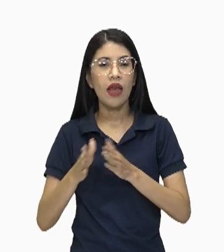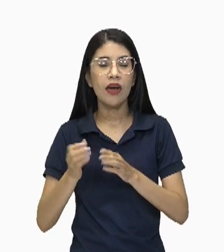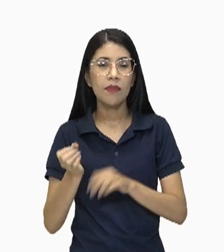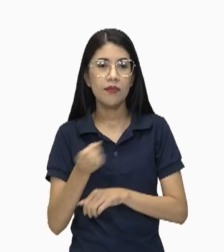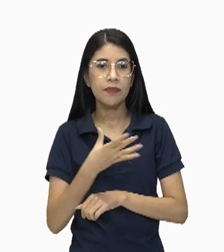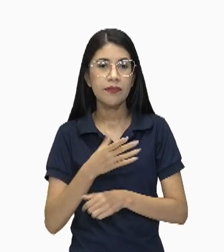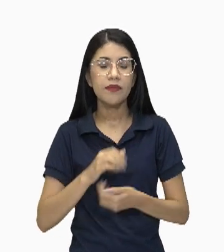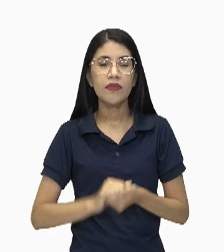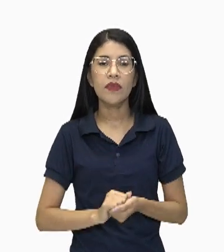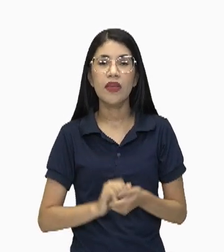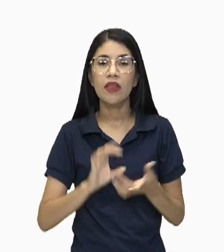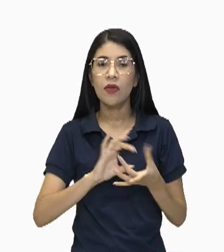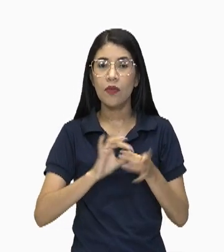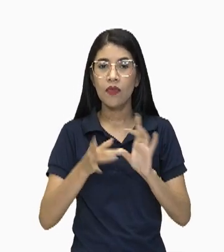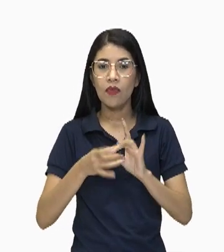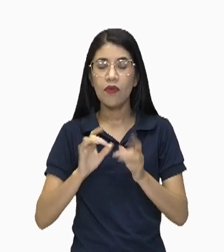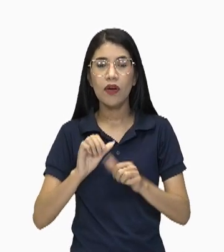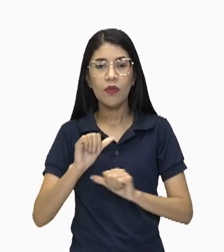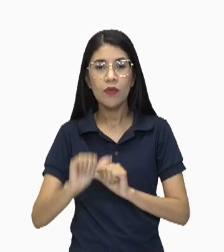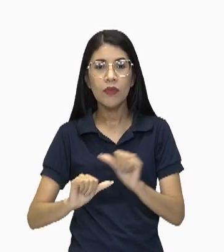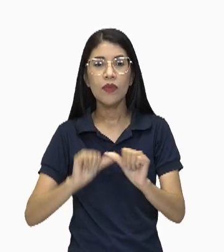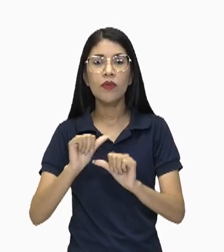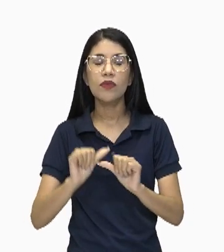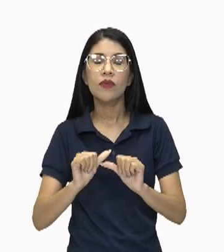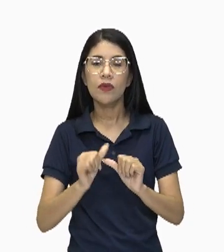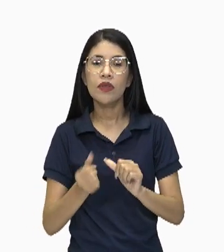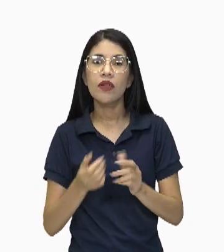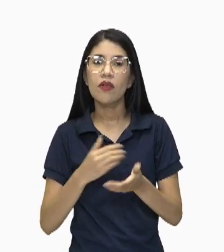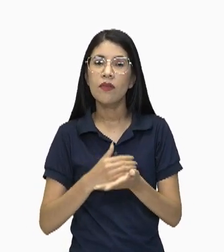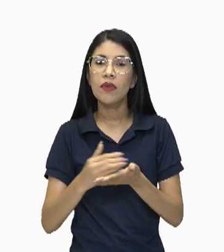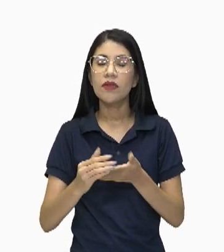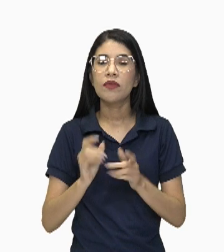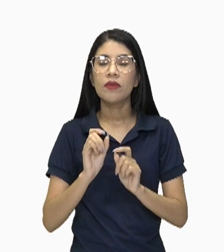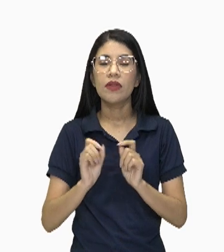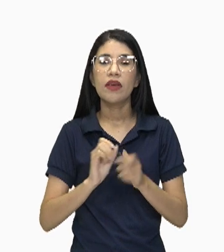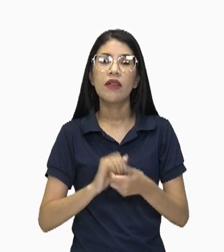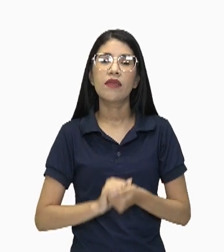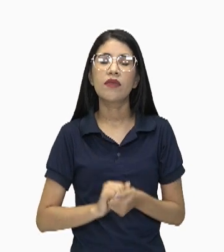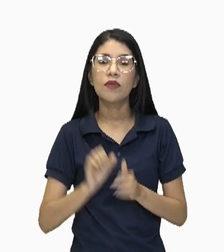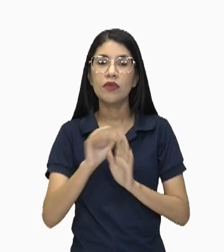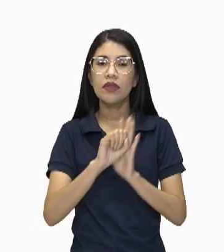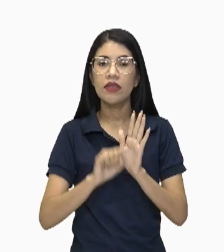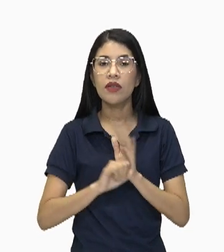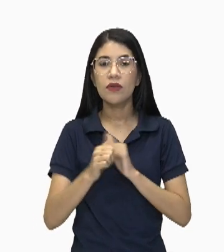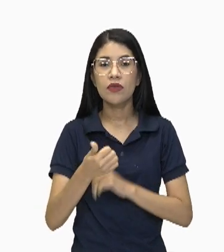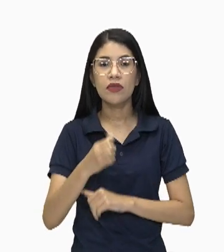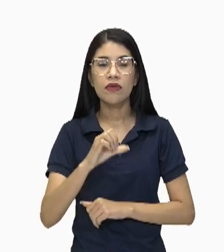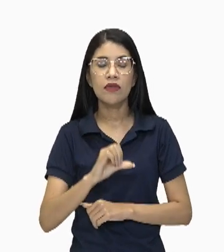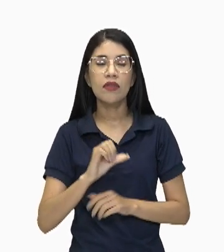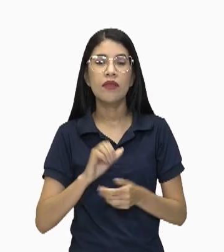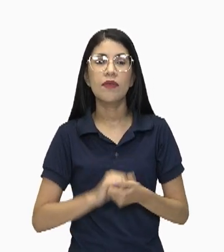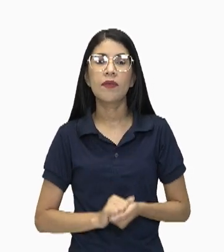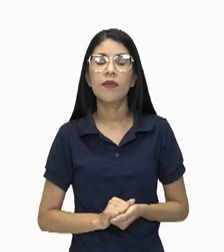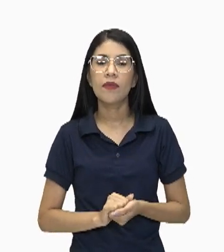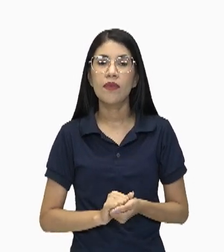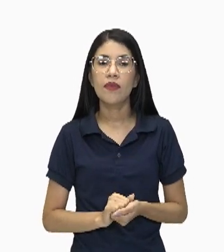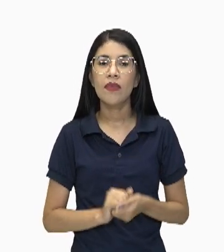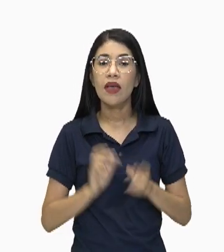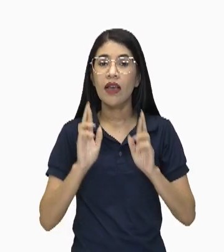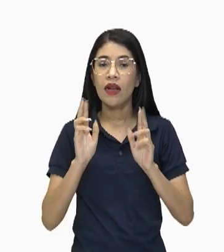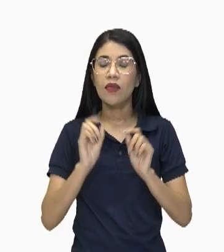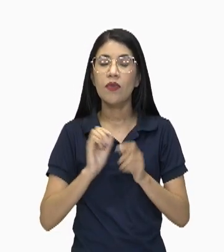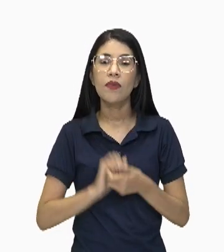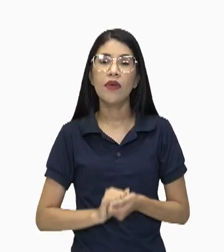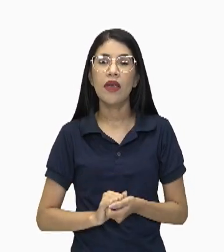Jogos Olímpicos foram recriados. A reintrodução desses jogos ocorreu no século XIX, graças aos esforços